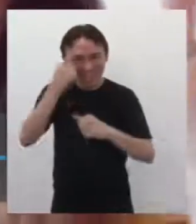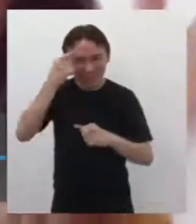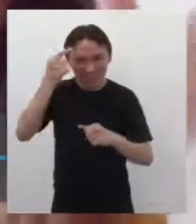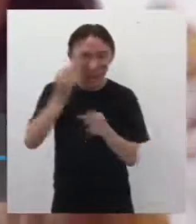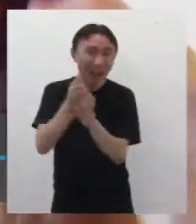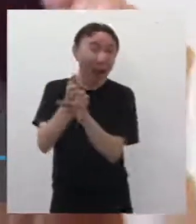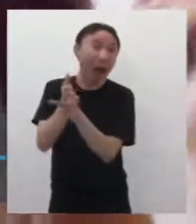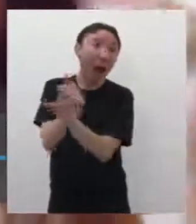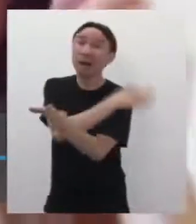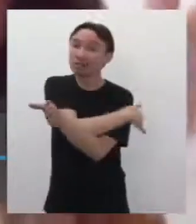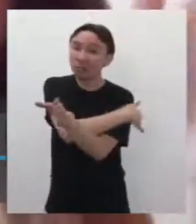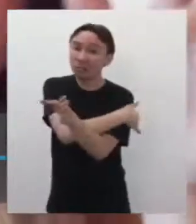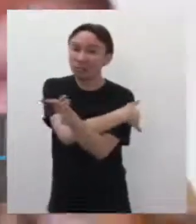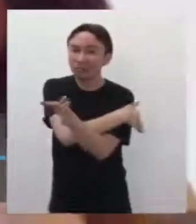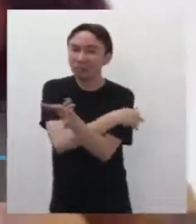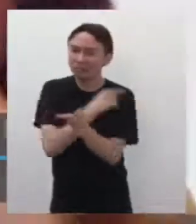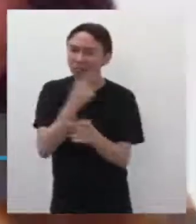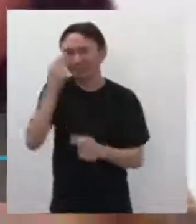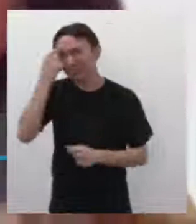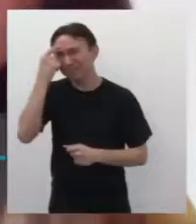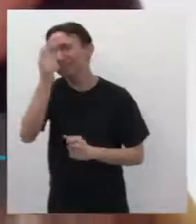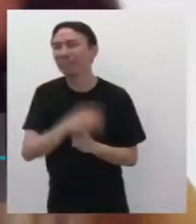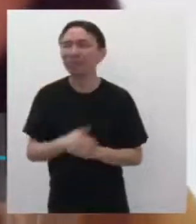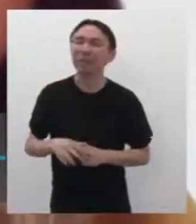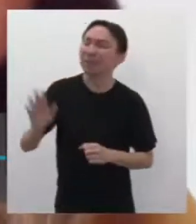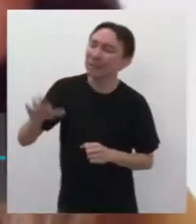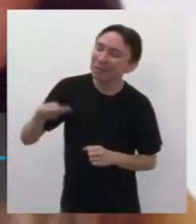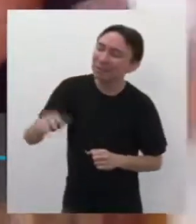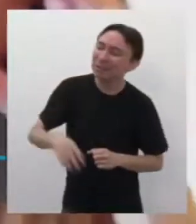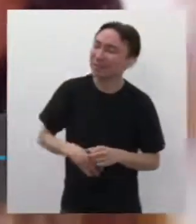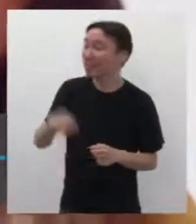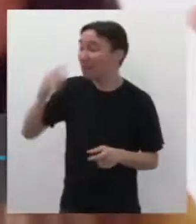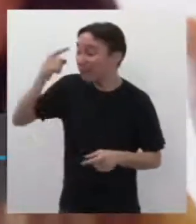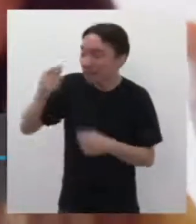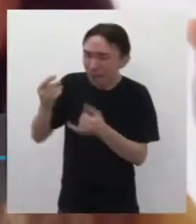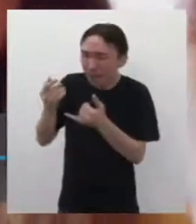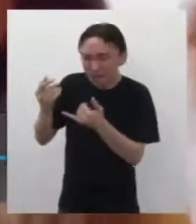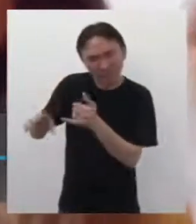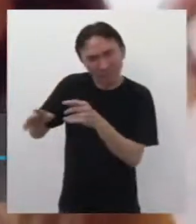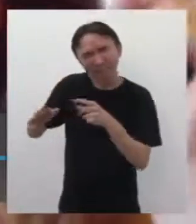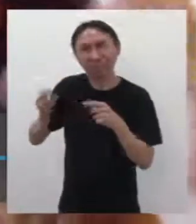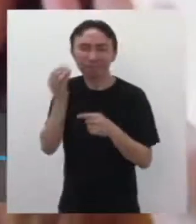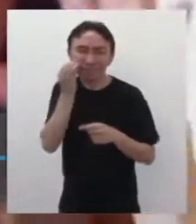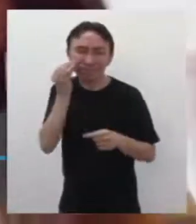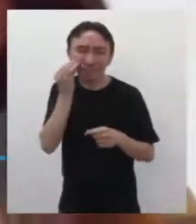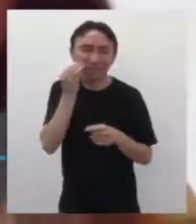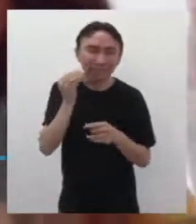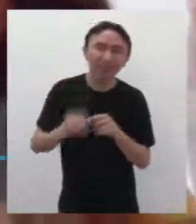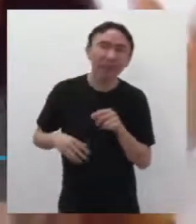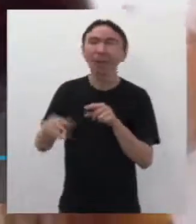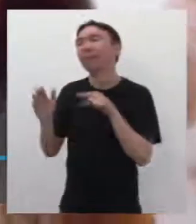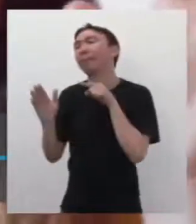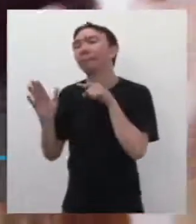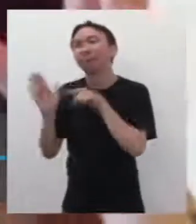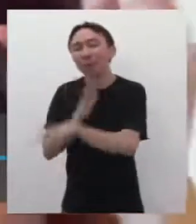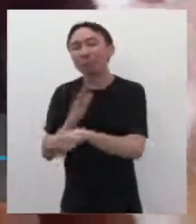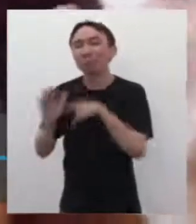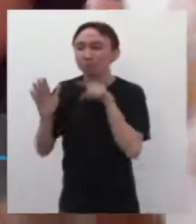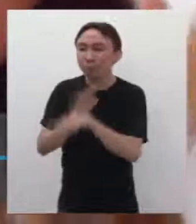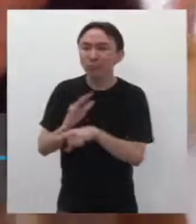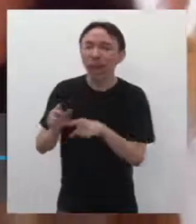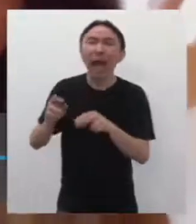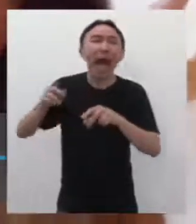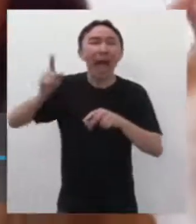eles, pô, vamos brincar de retomada aí e fazer uma aula de revisão